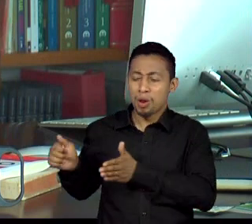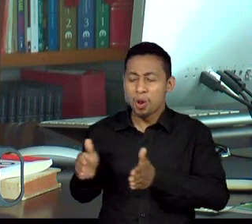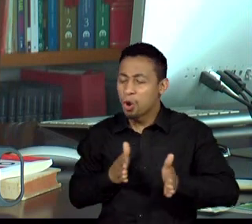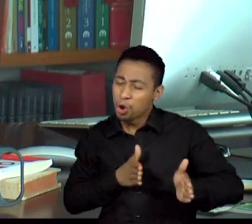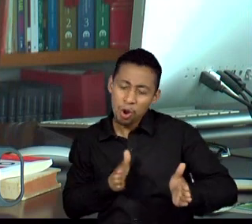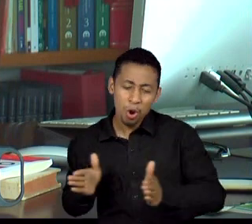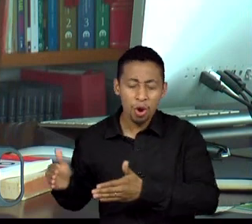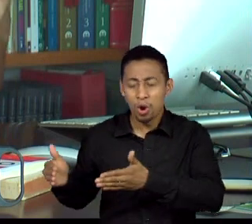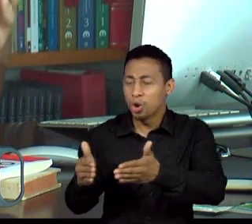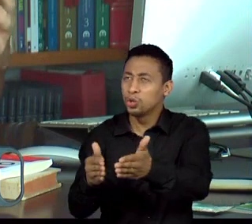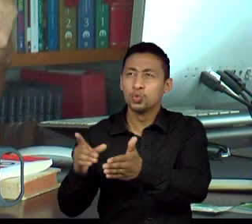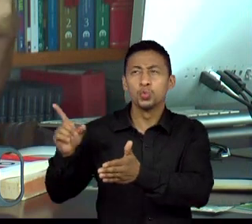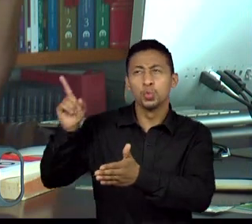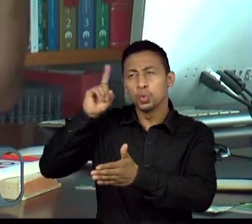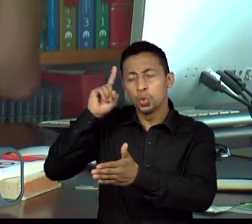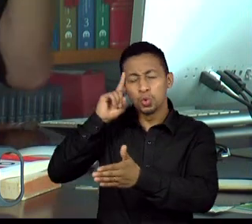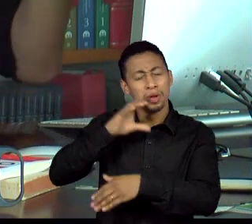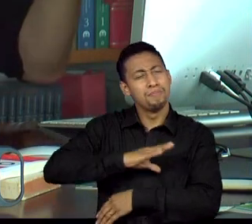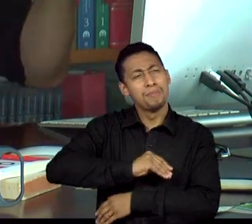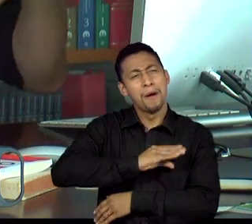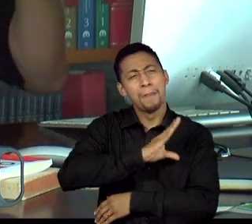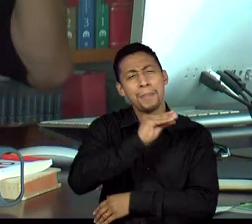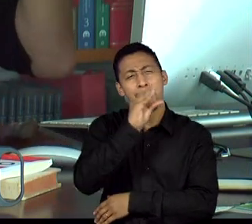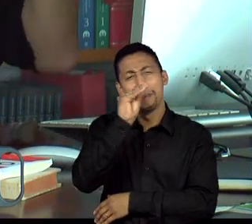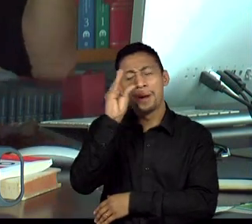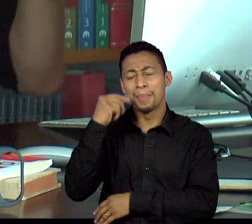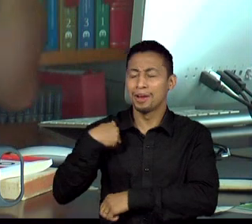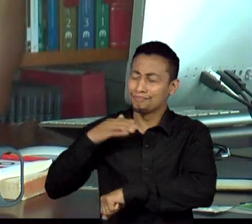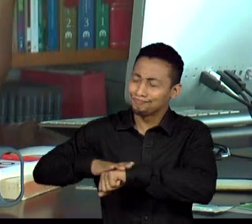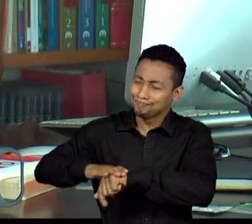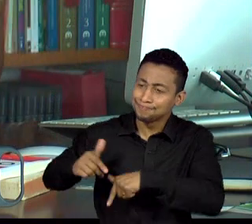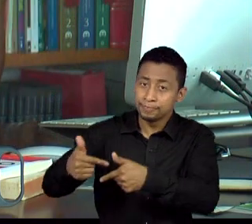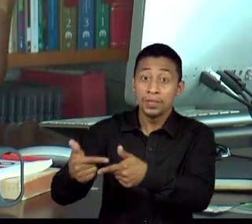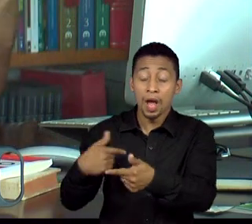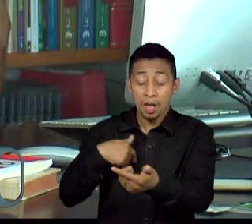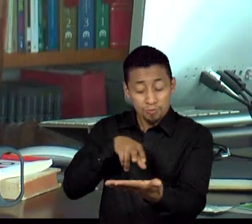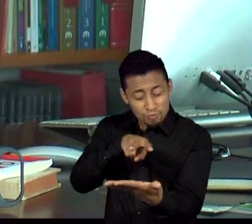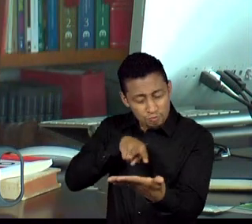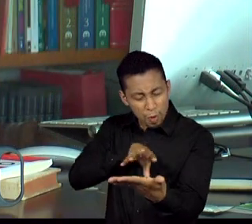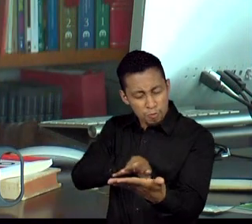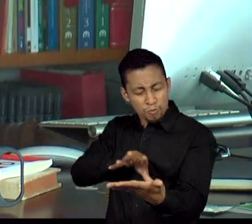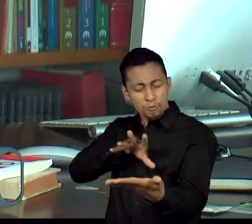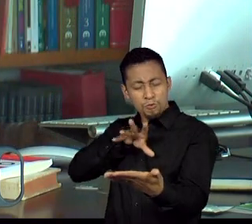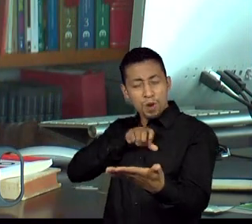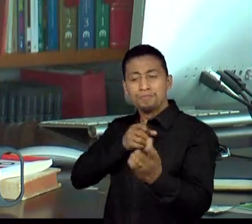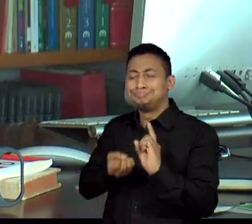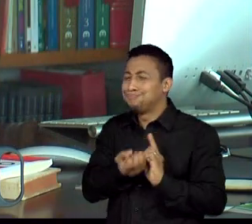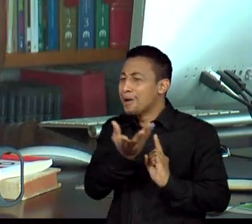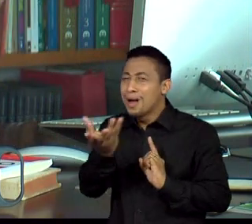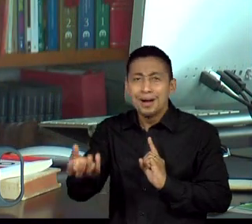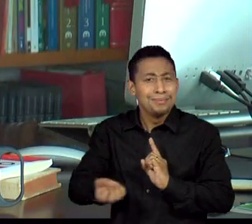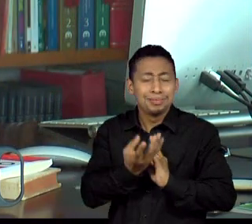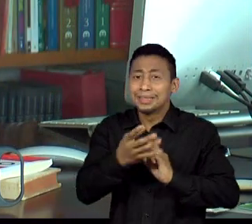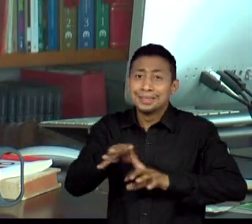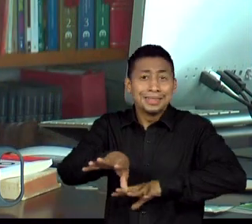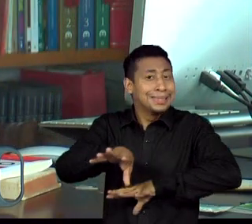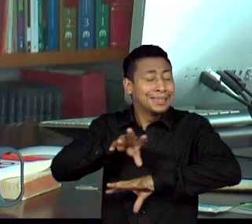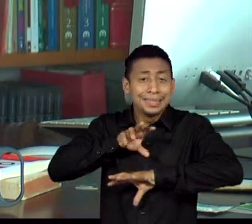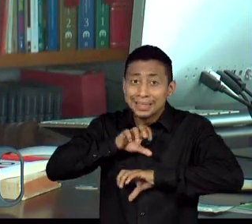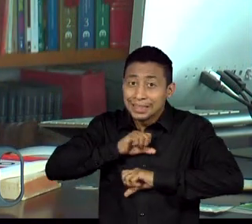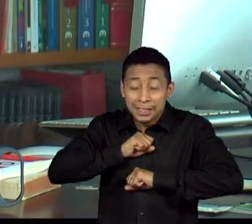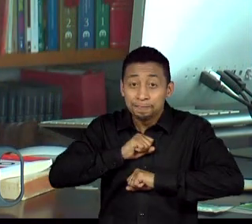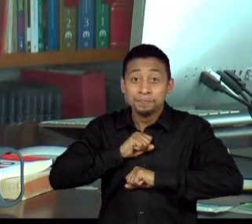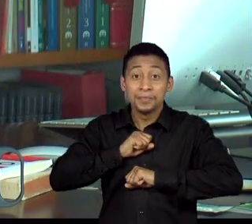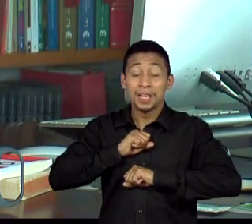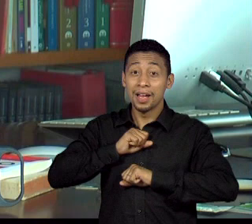acerto, todo dia isso faço. É um negócio que vai entranhando aquele poema na tua cabeça, que parece que o jeito certo de